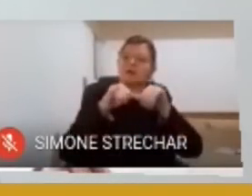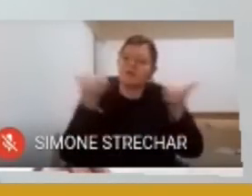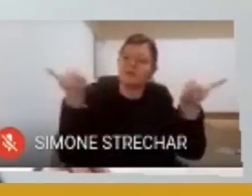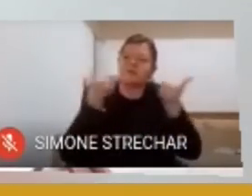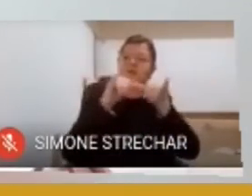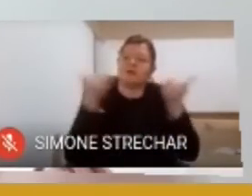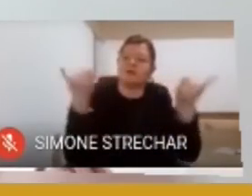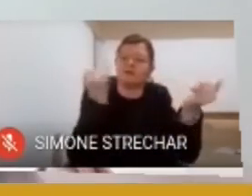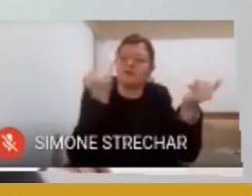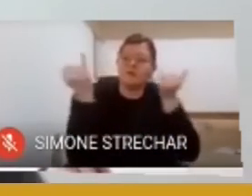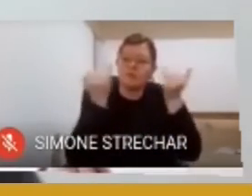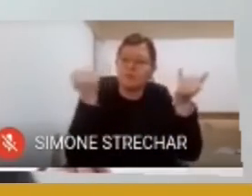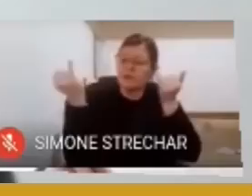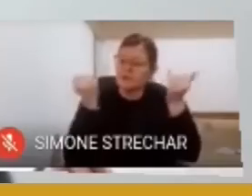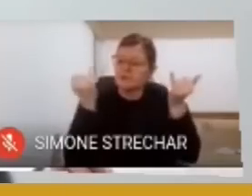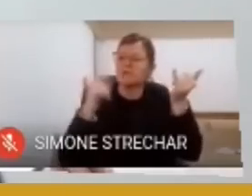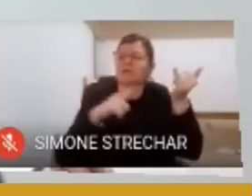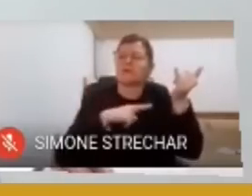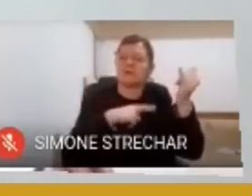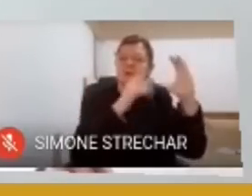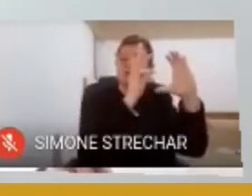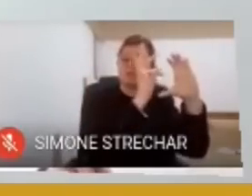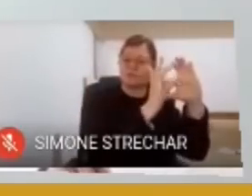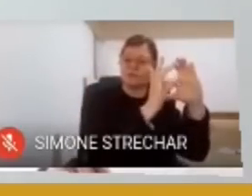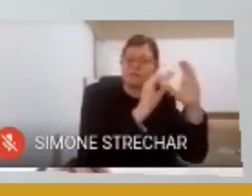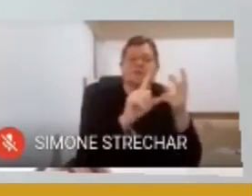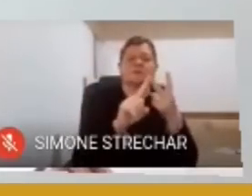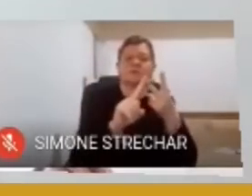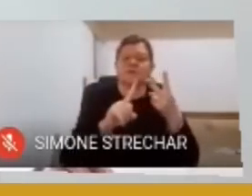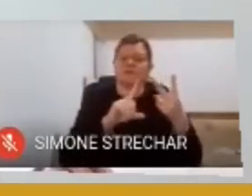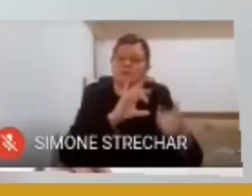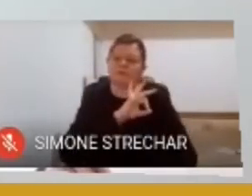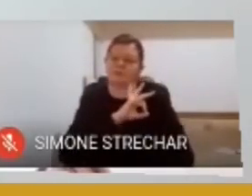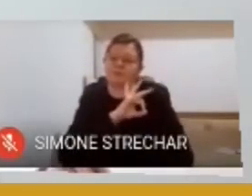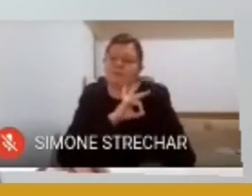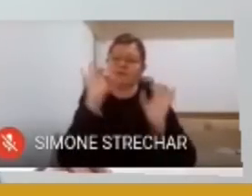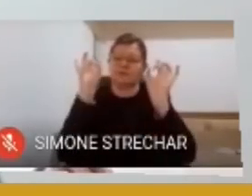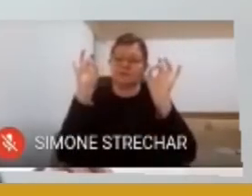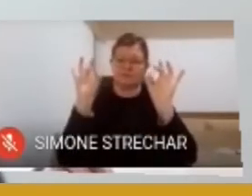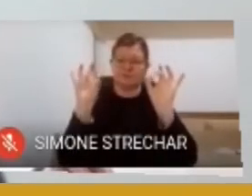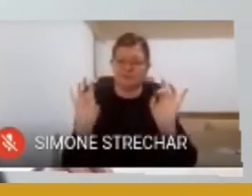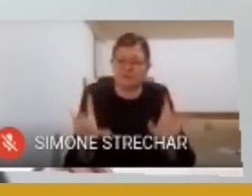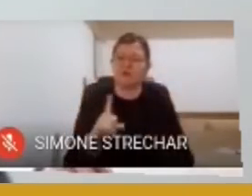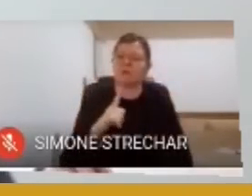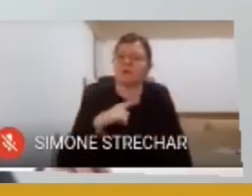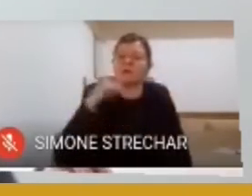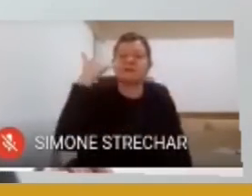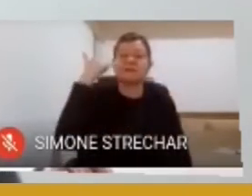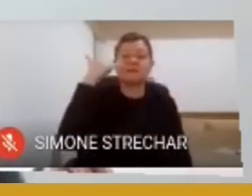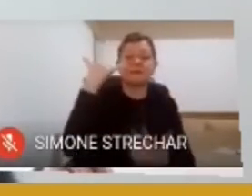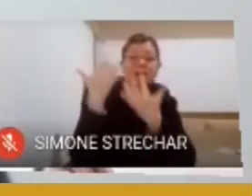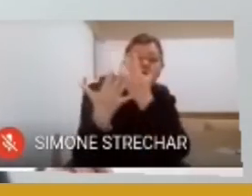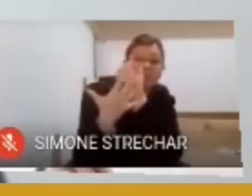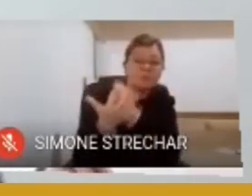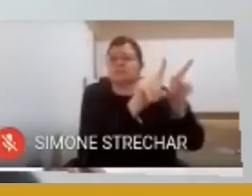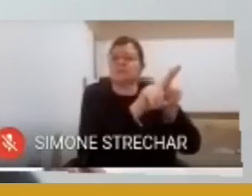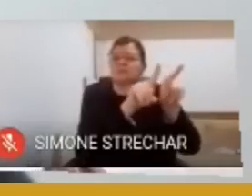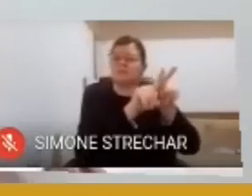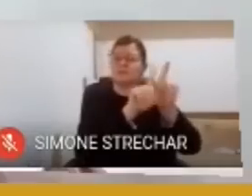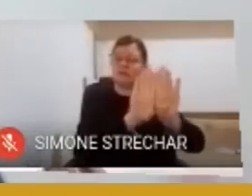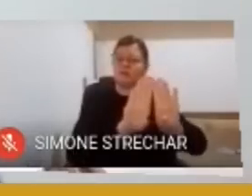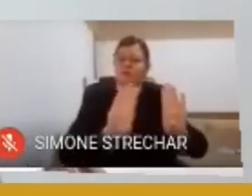tem aplicativo de celular, que tem um número de telefone, os próprios conselhos tutelares dos municípios devem ter um número